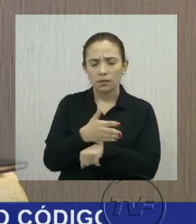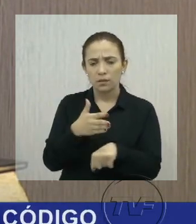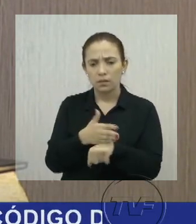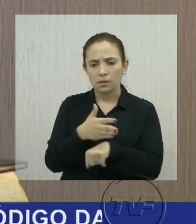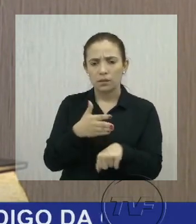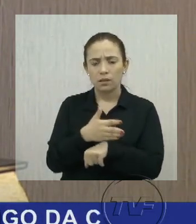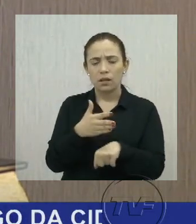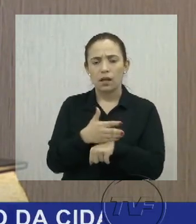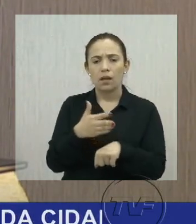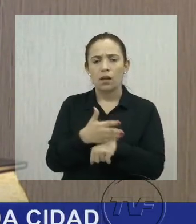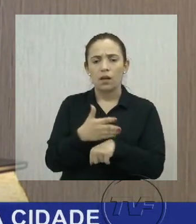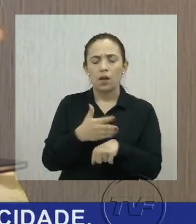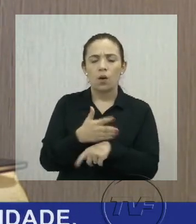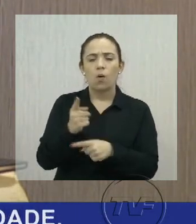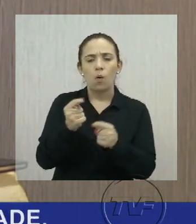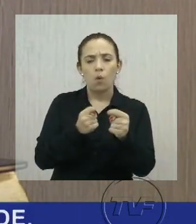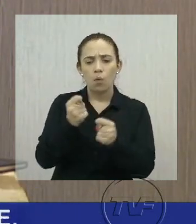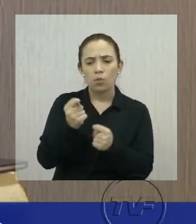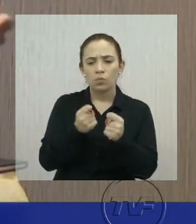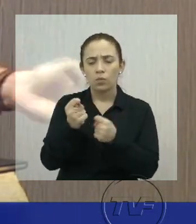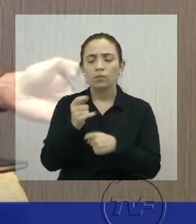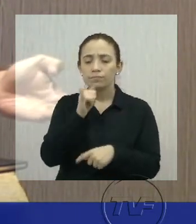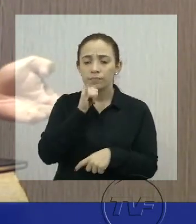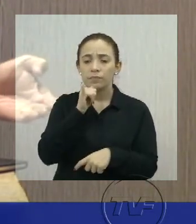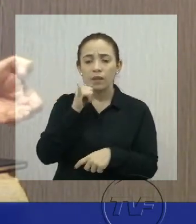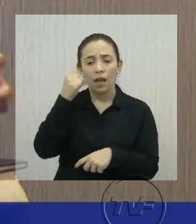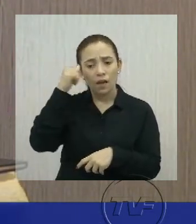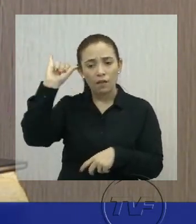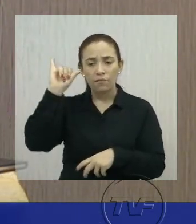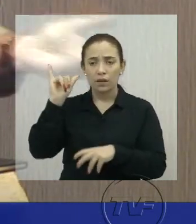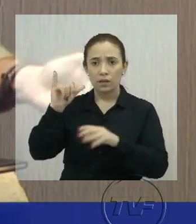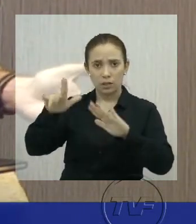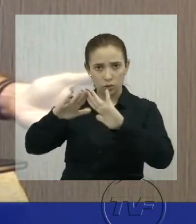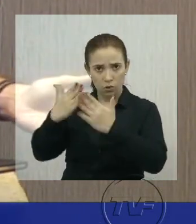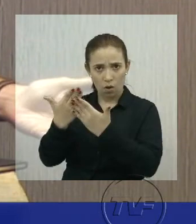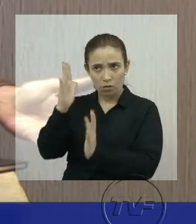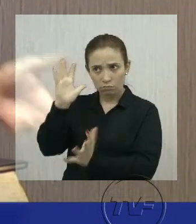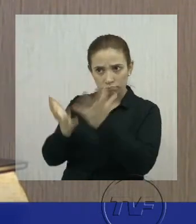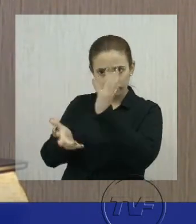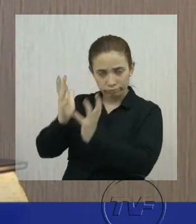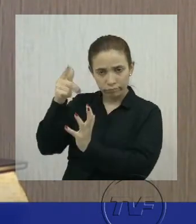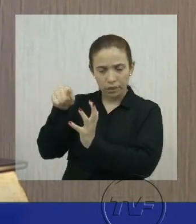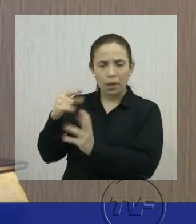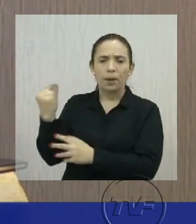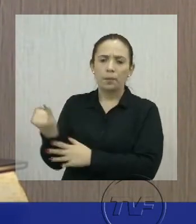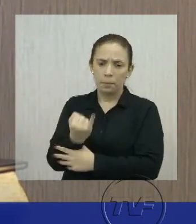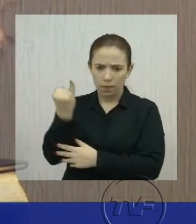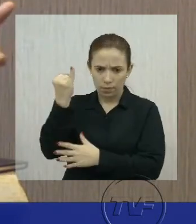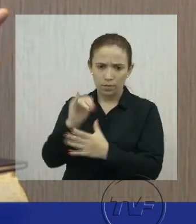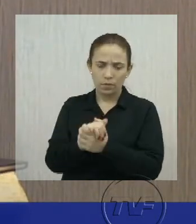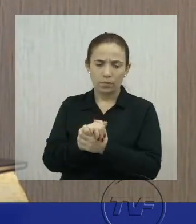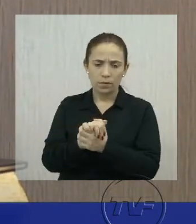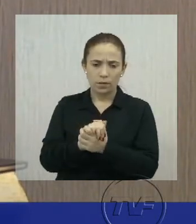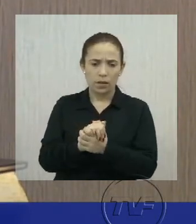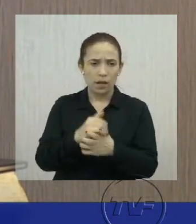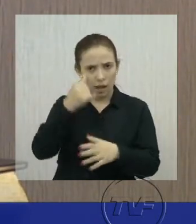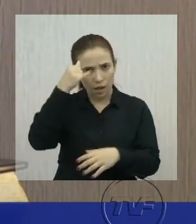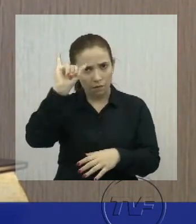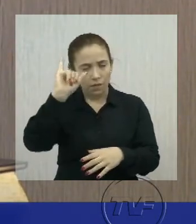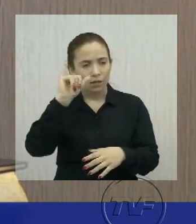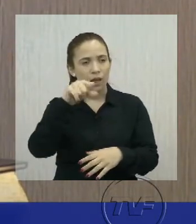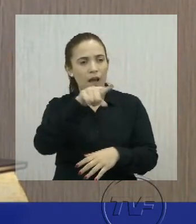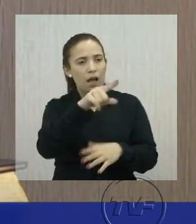regras de controle. Quando a gente quer evitar um incêndio numa escola, isso é importante. Quando quer evitar que não haja insegurança,